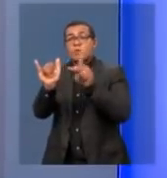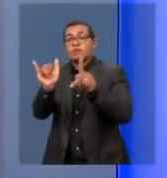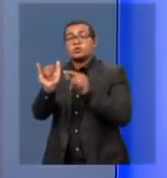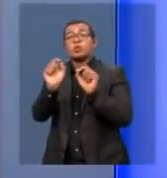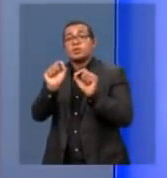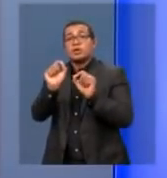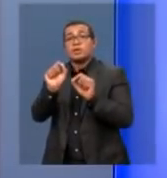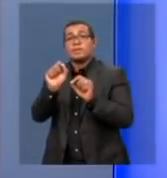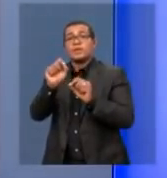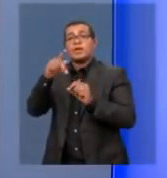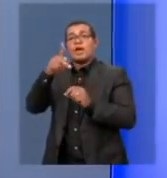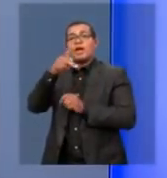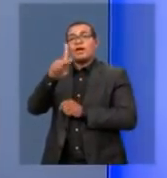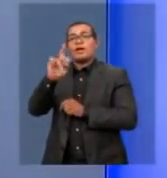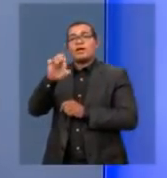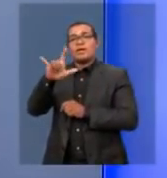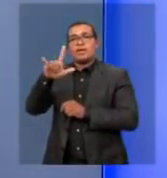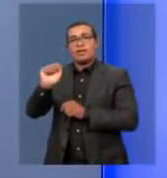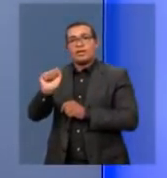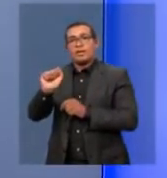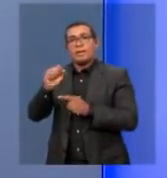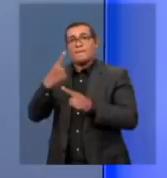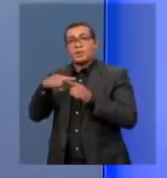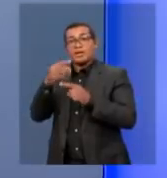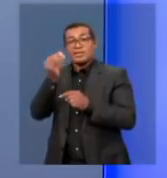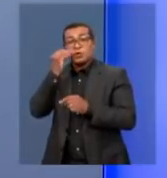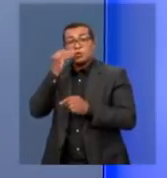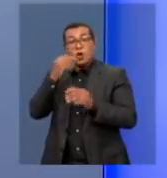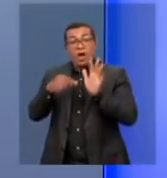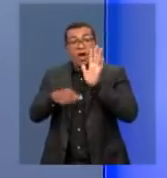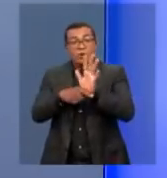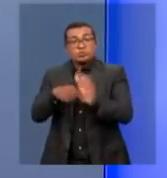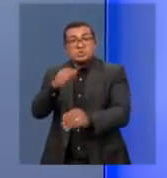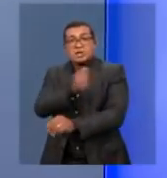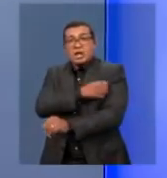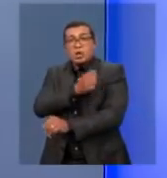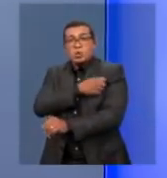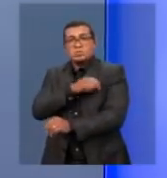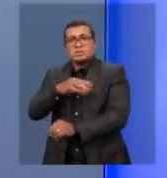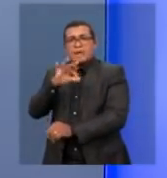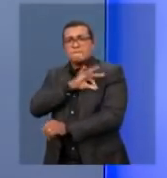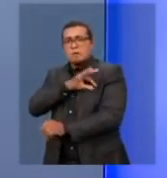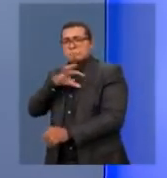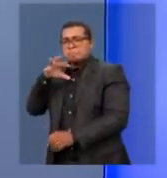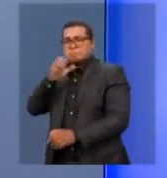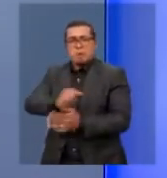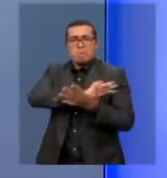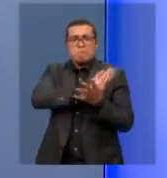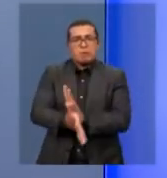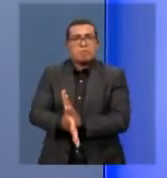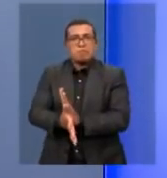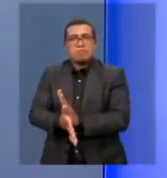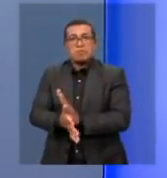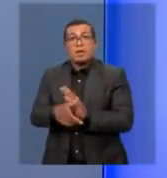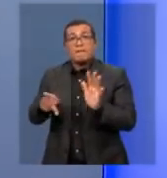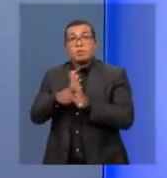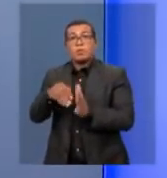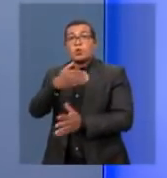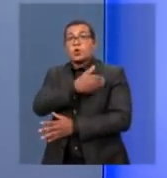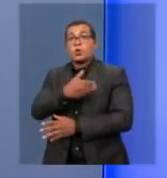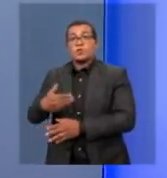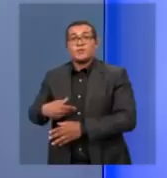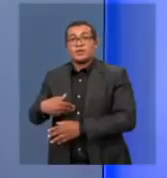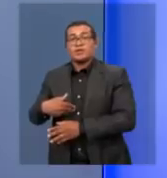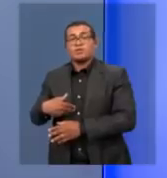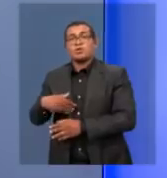agredida quando tentava socorrer uma aluna numa dessas manifestações no governo do pessoal todas as políticas públicas